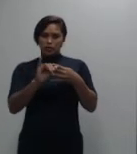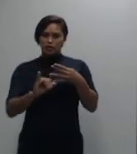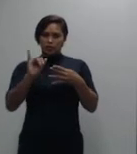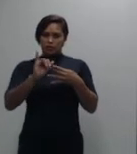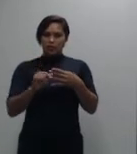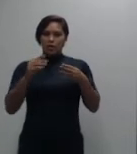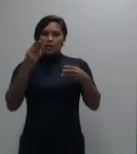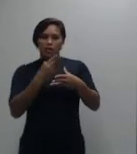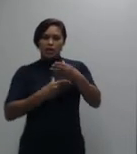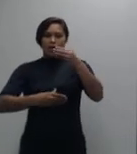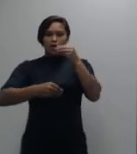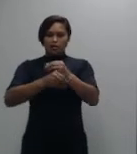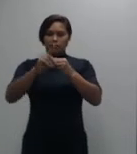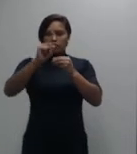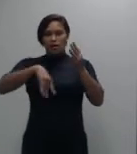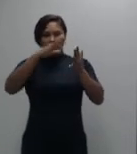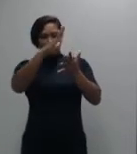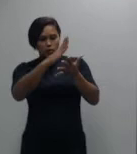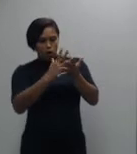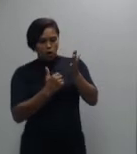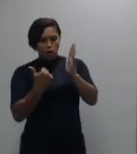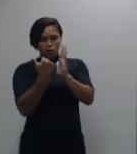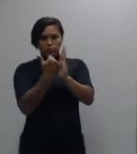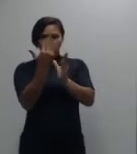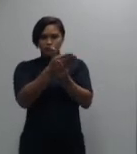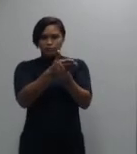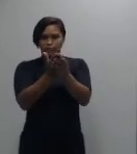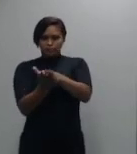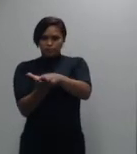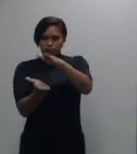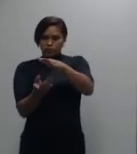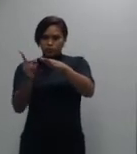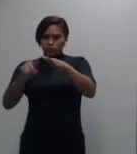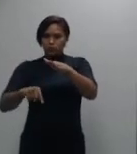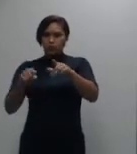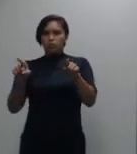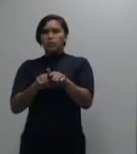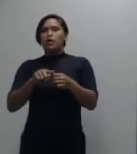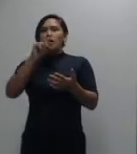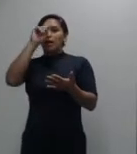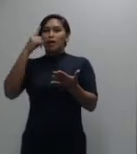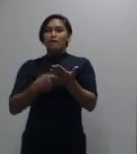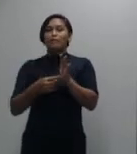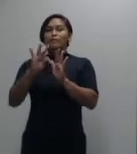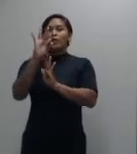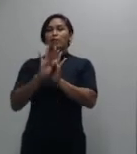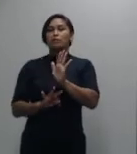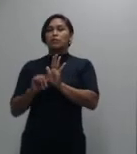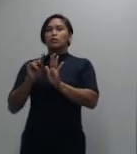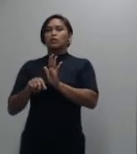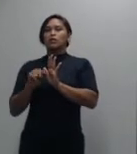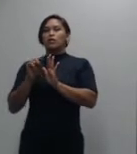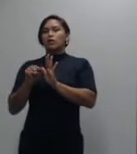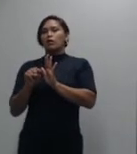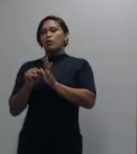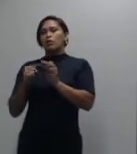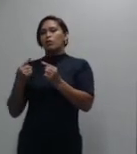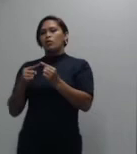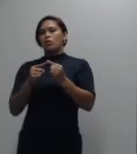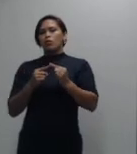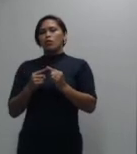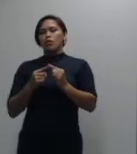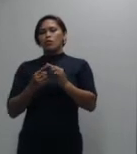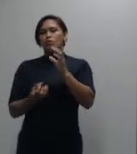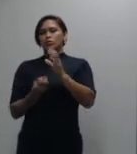esperado dos embargos declaração de proposta pela parte afirma textualmente que e acordo da corte